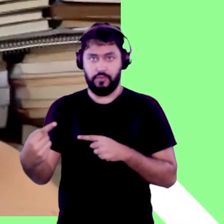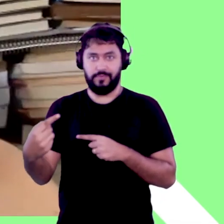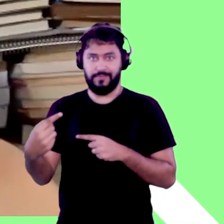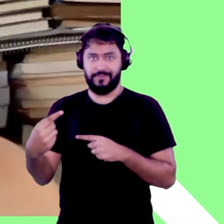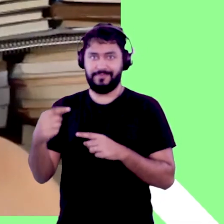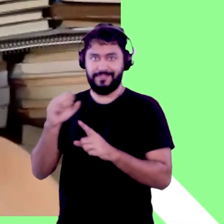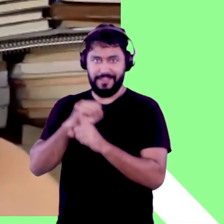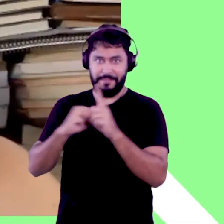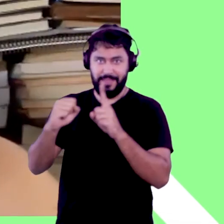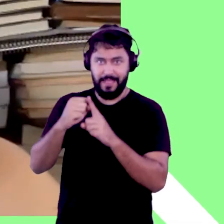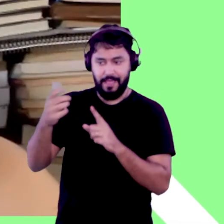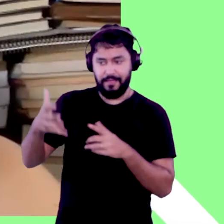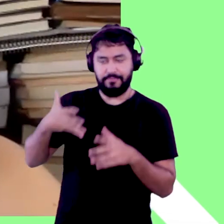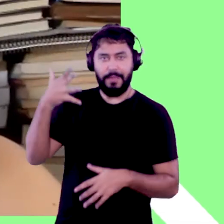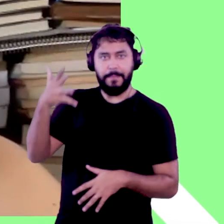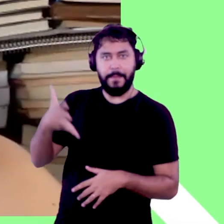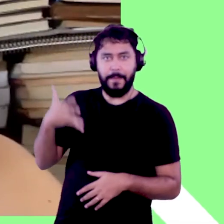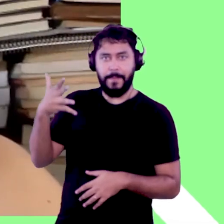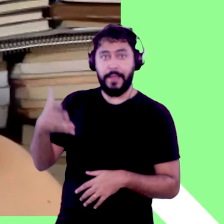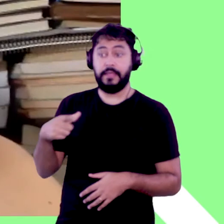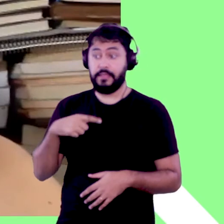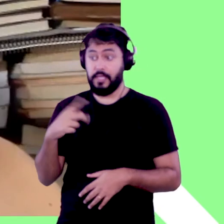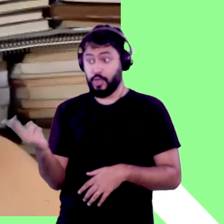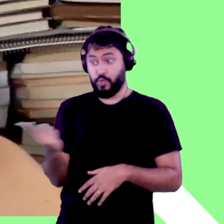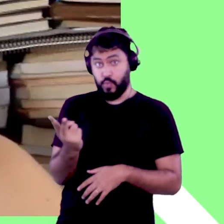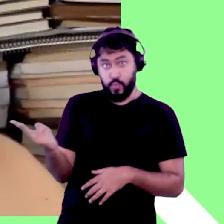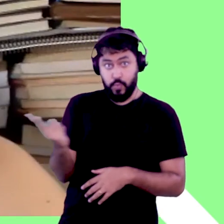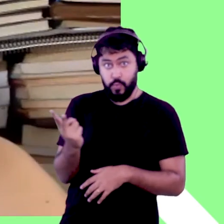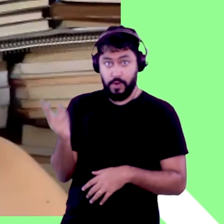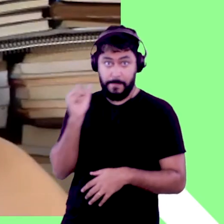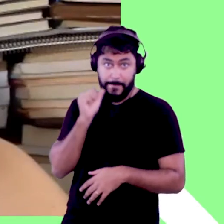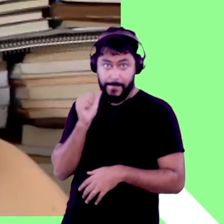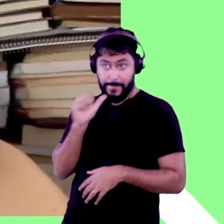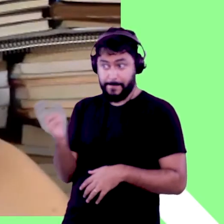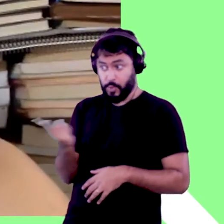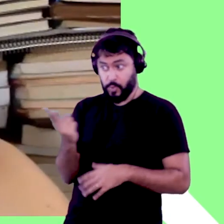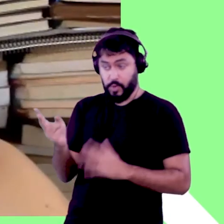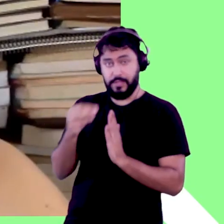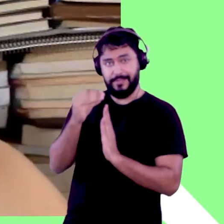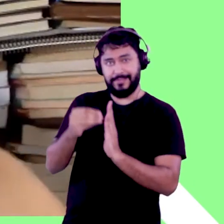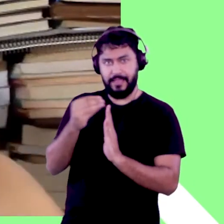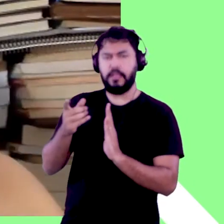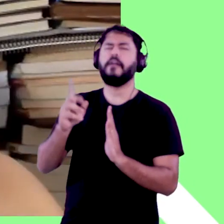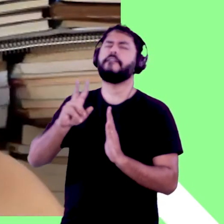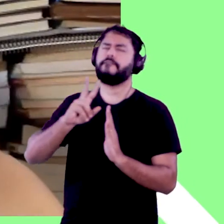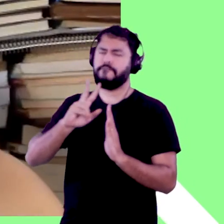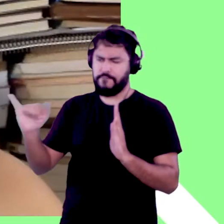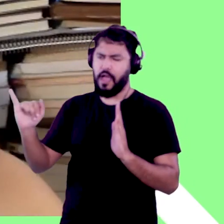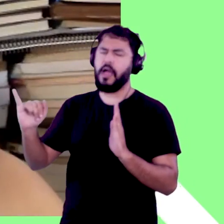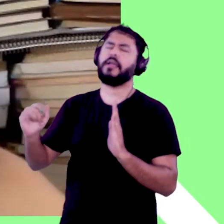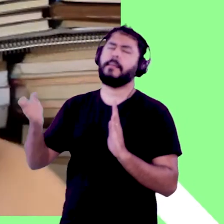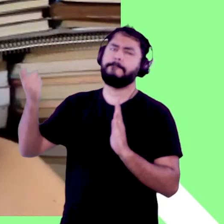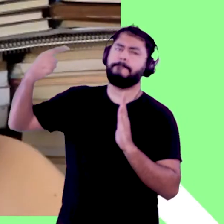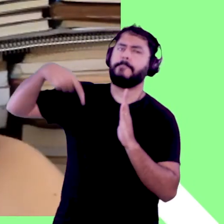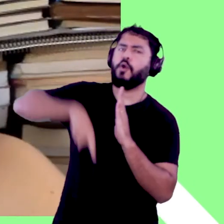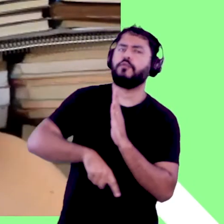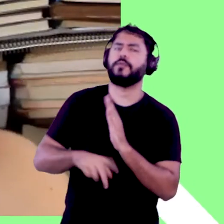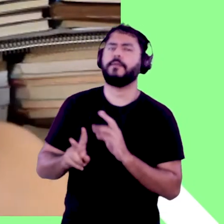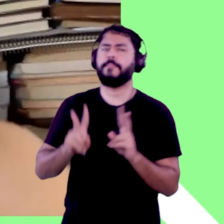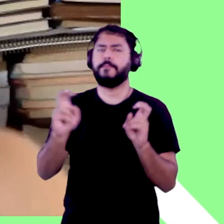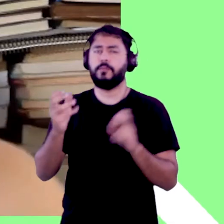seminários, vai ter 2 designers que vão trazer mais aprofundado sobre teste com